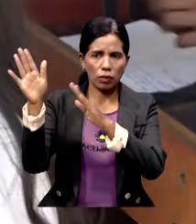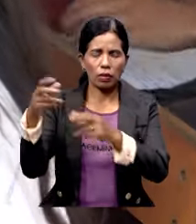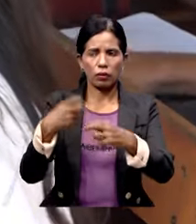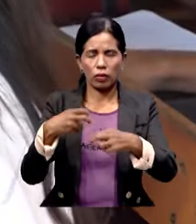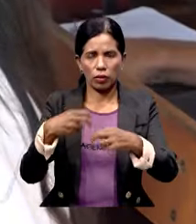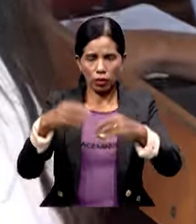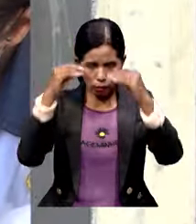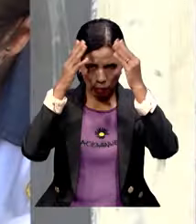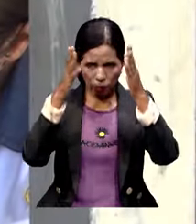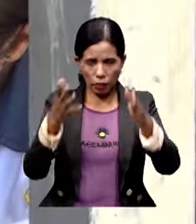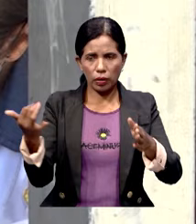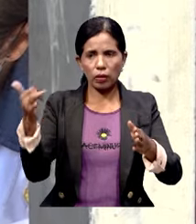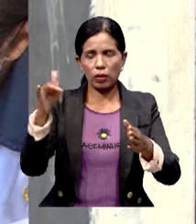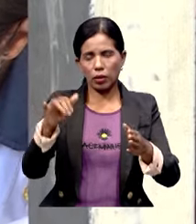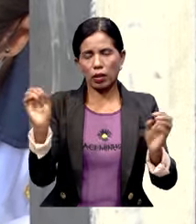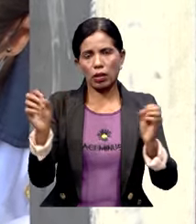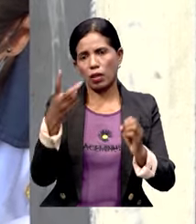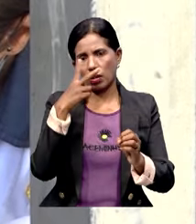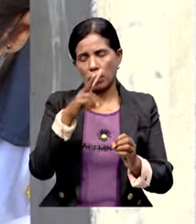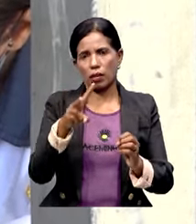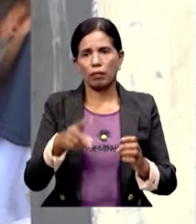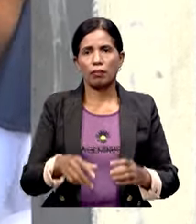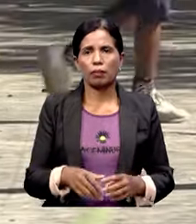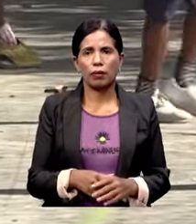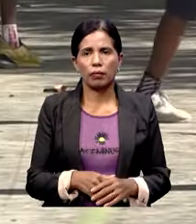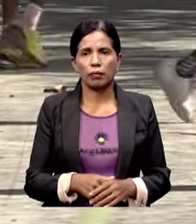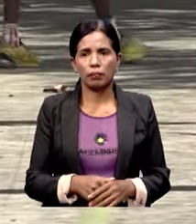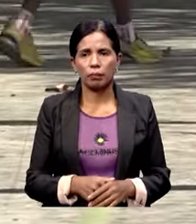liutam professor sira halo controlu. Gasparinha de Souza, Dilma Suzetti, Ziemen.